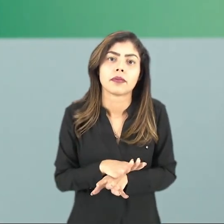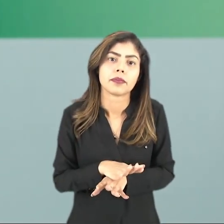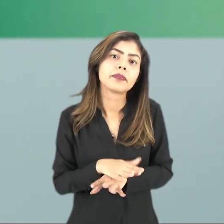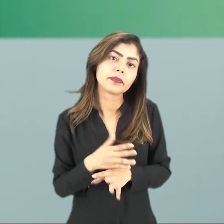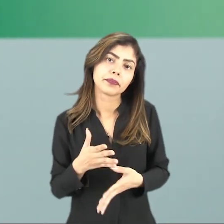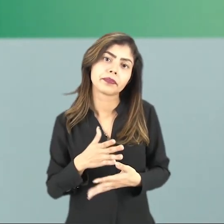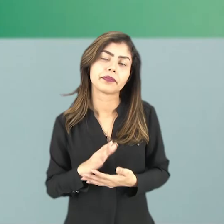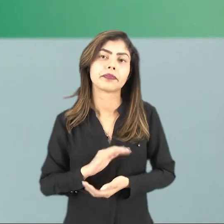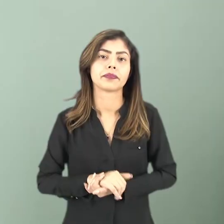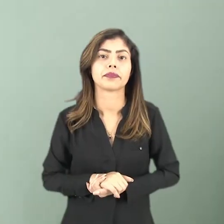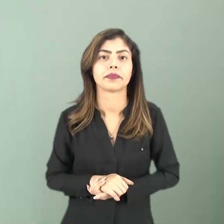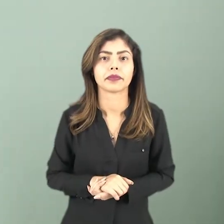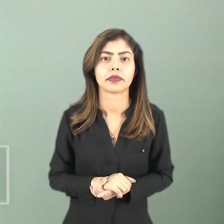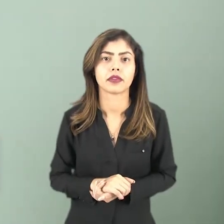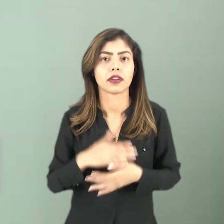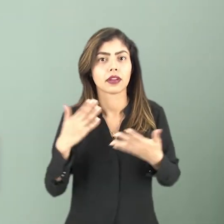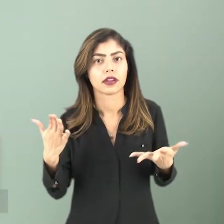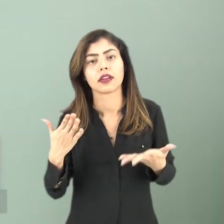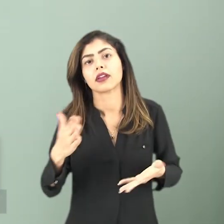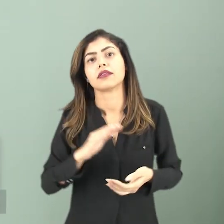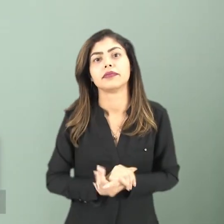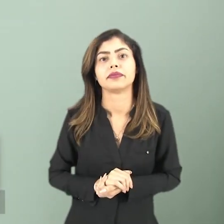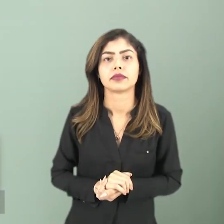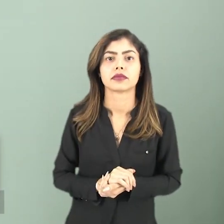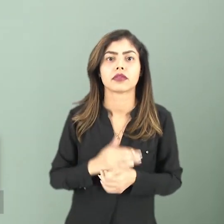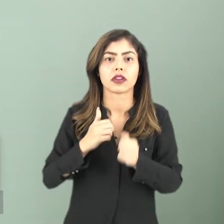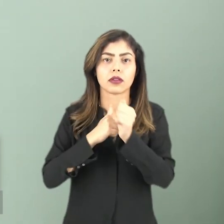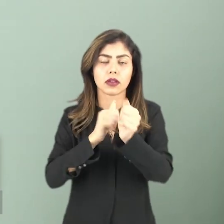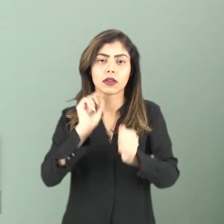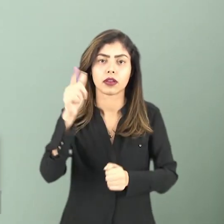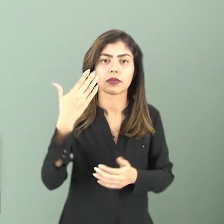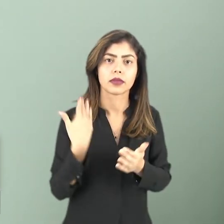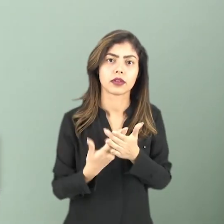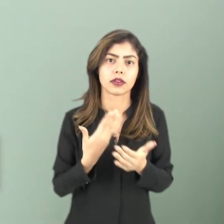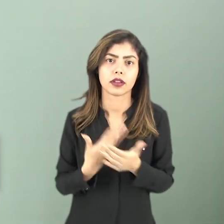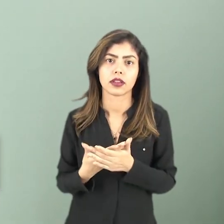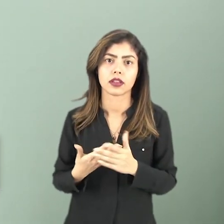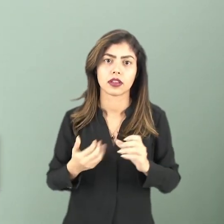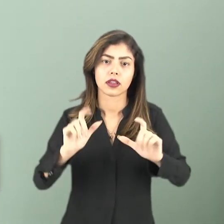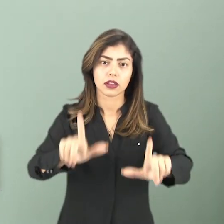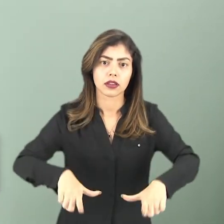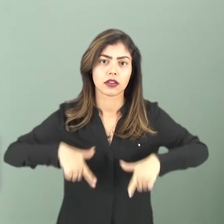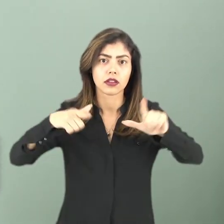forma gradativa, tá bom? É isso aí, galera. Acompanhe as próximas aulas, entra na